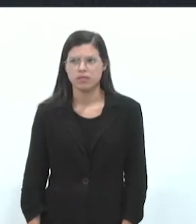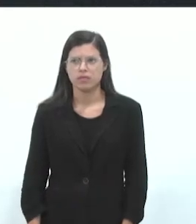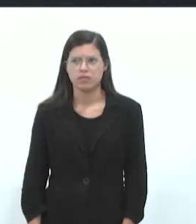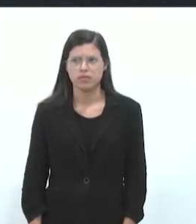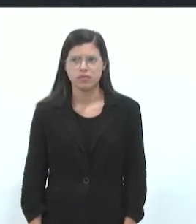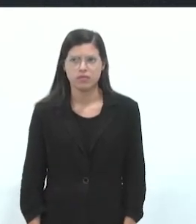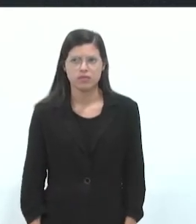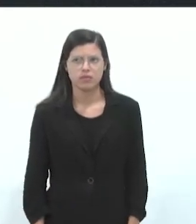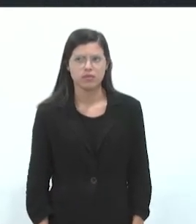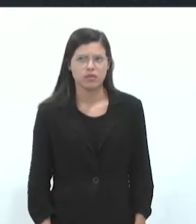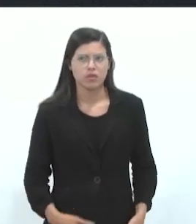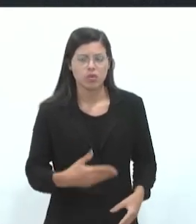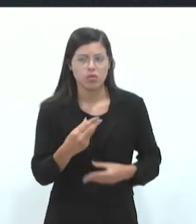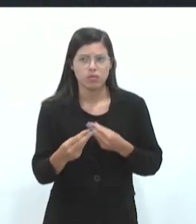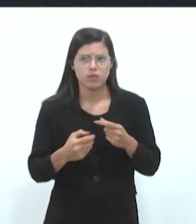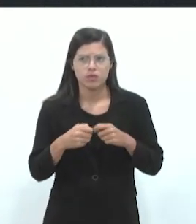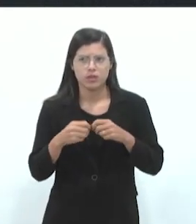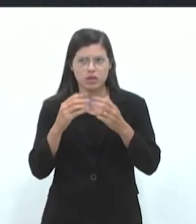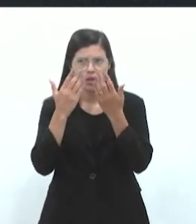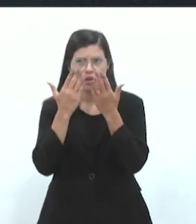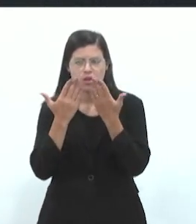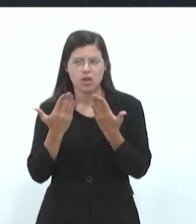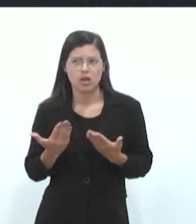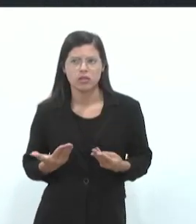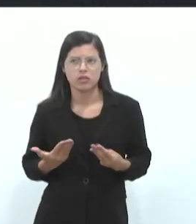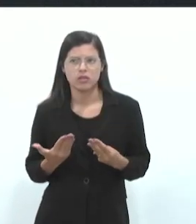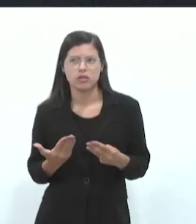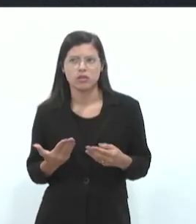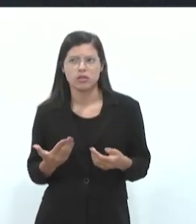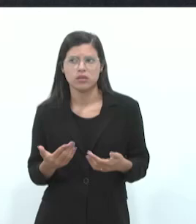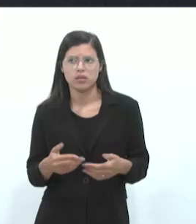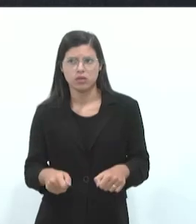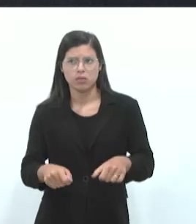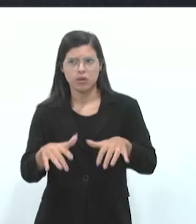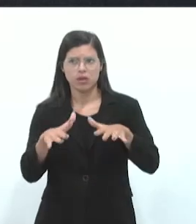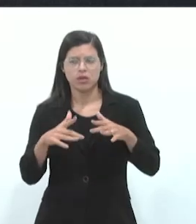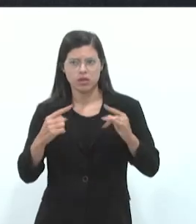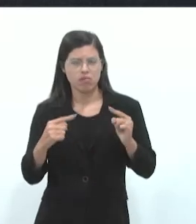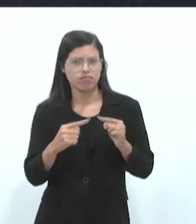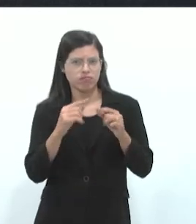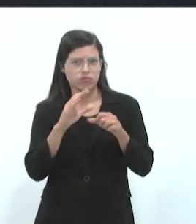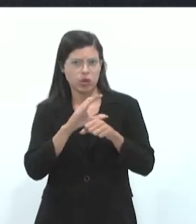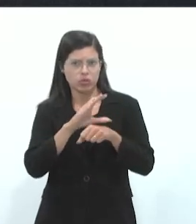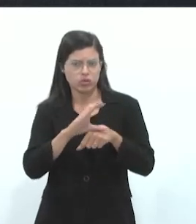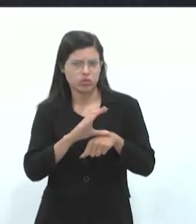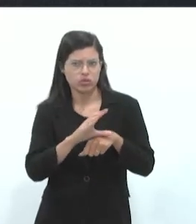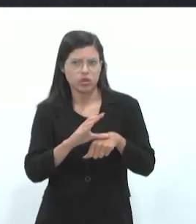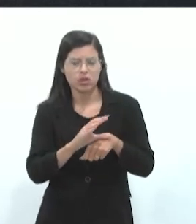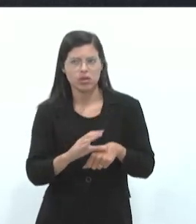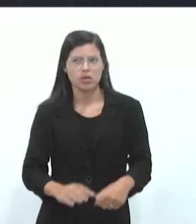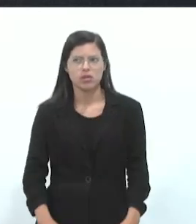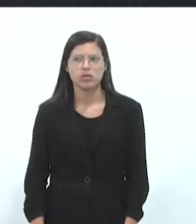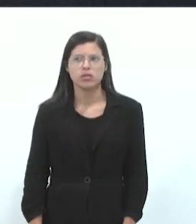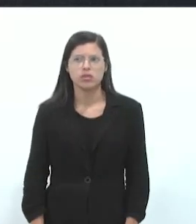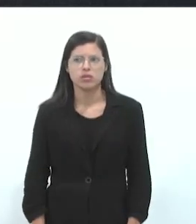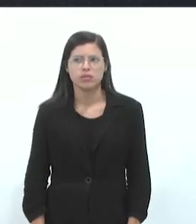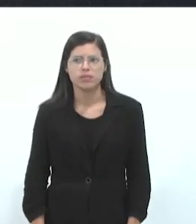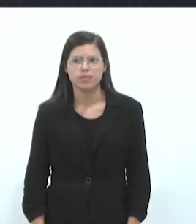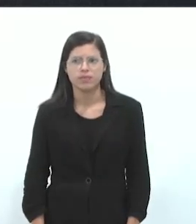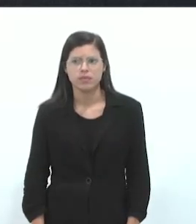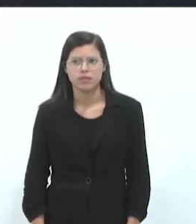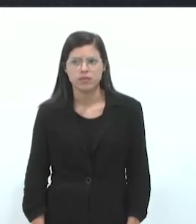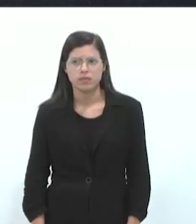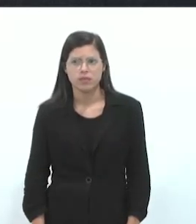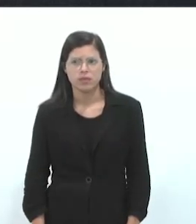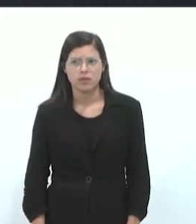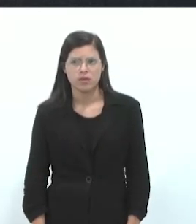se faz a análise, a não ser no plenário, da inconstitucionalidade da emenda apresentada Até pela porque comissão? não existe Só em previsão constitucional